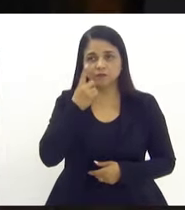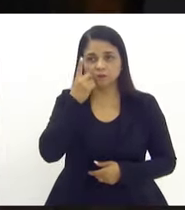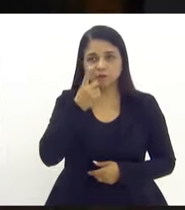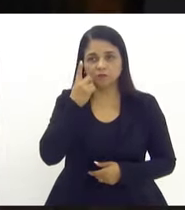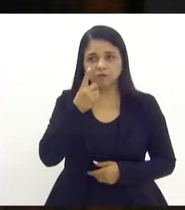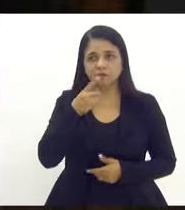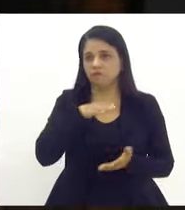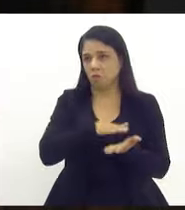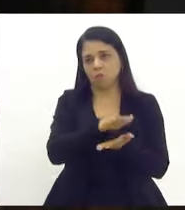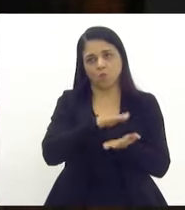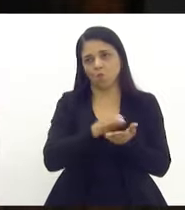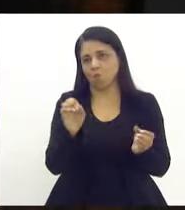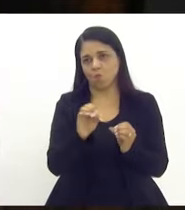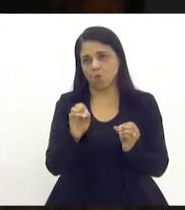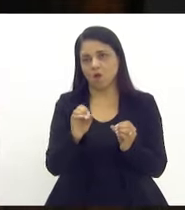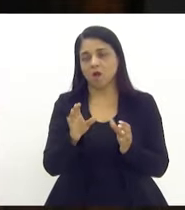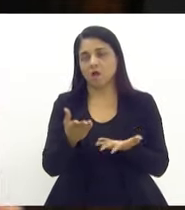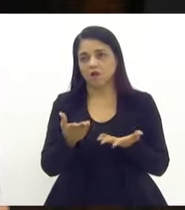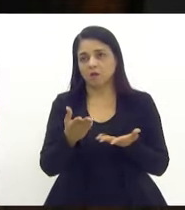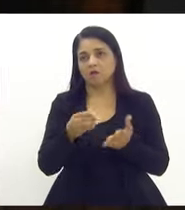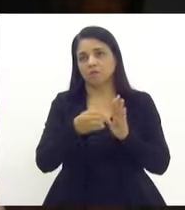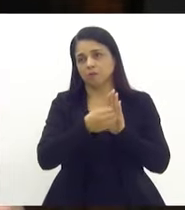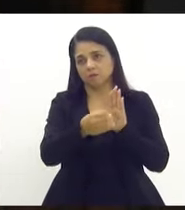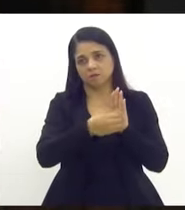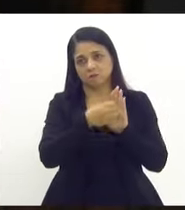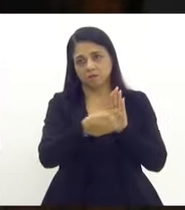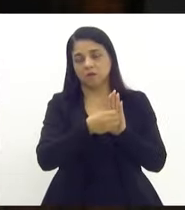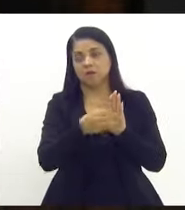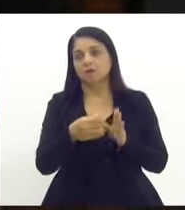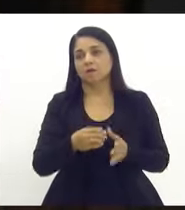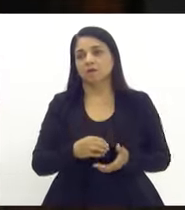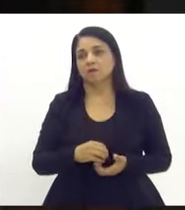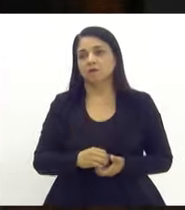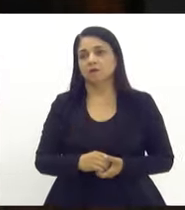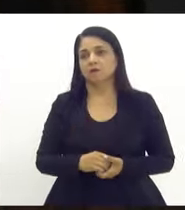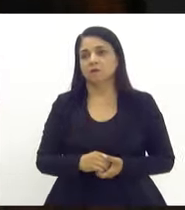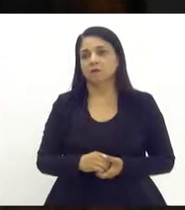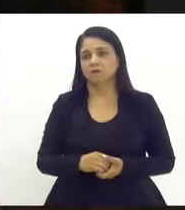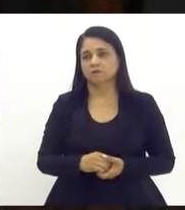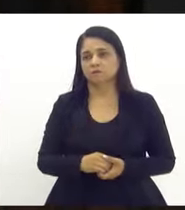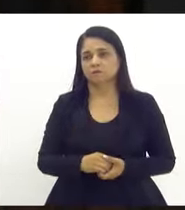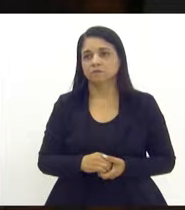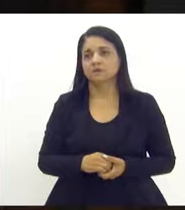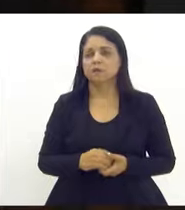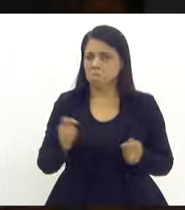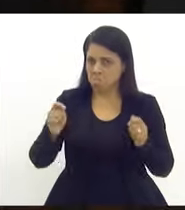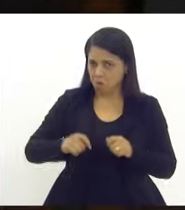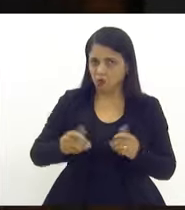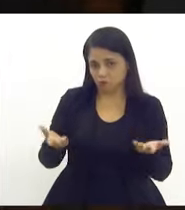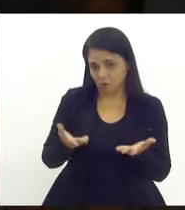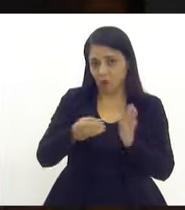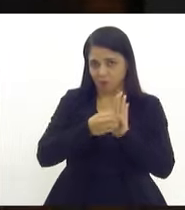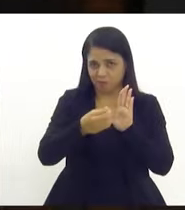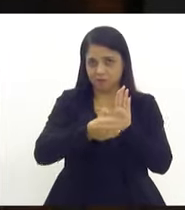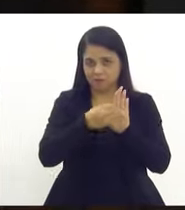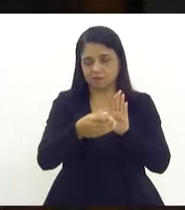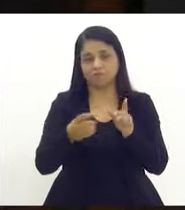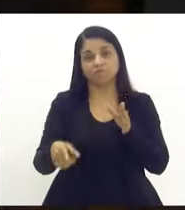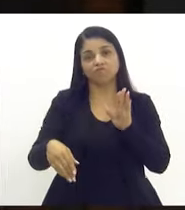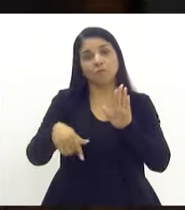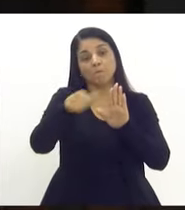não foi publicado o parecer. Então ele pode dar o parecer agora. Então eu vou voltar ao primeiro da